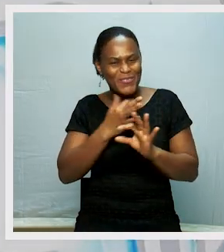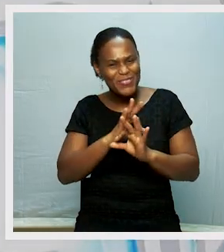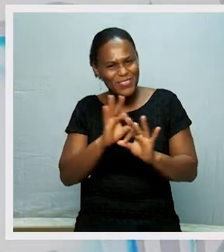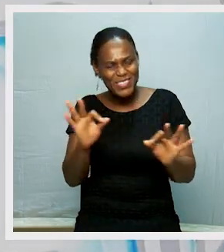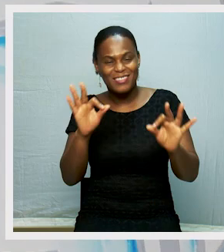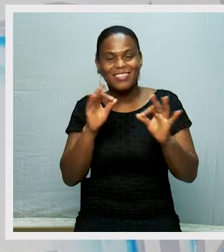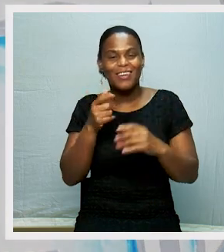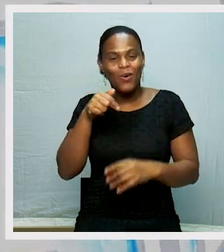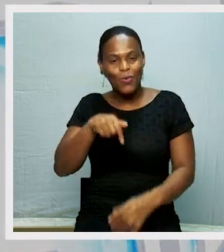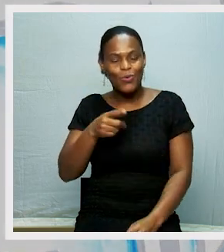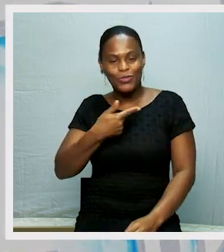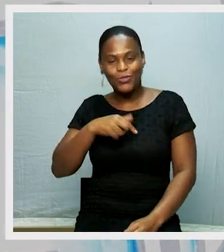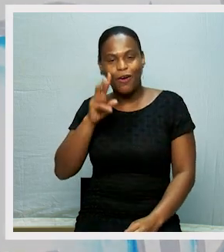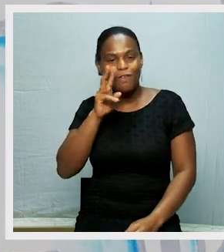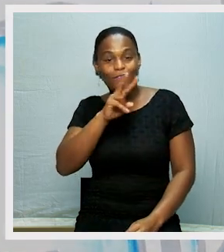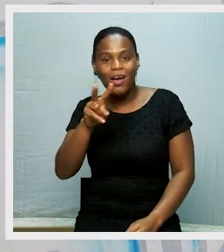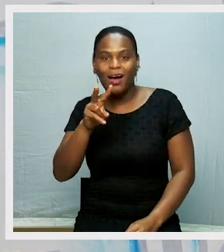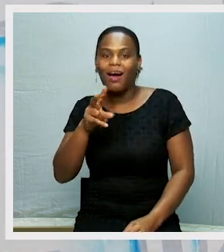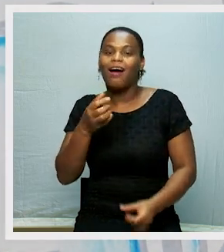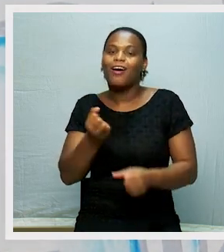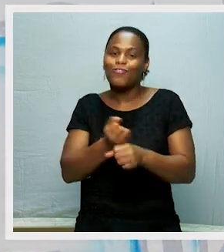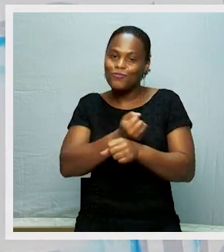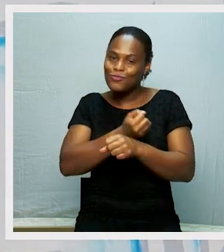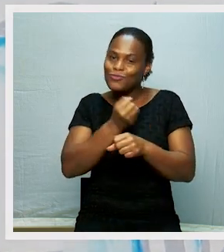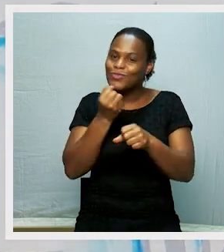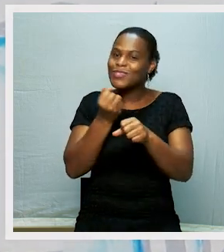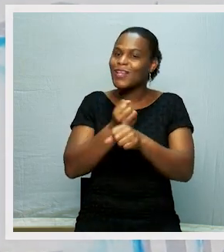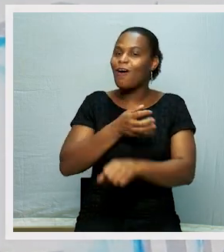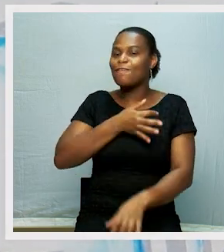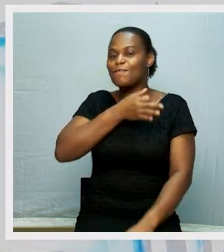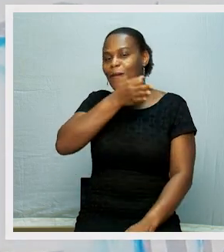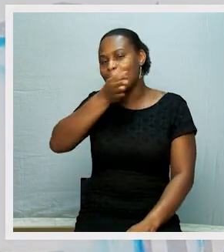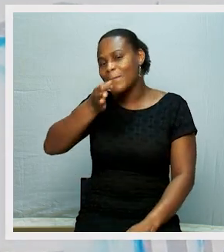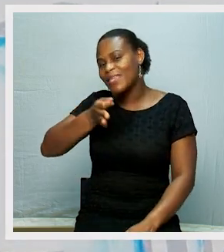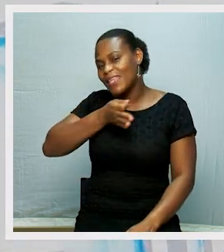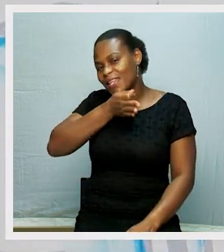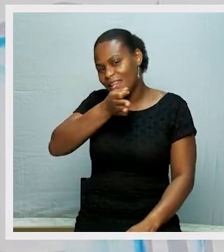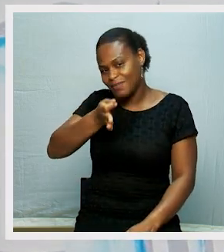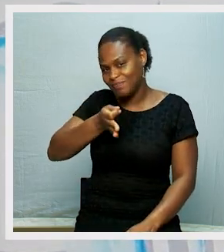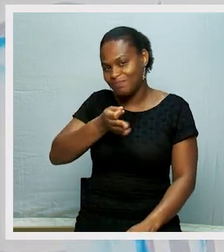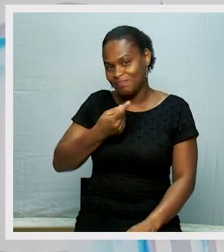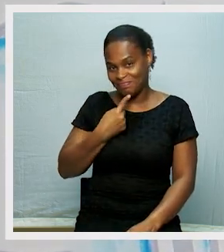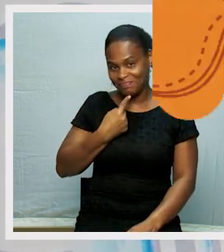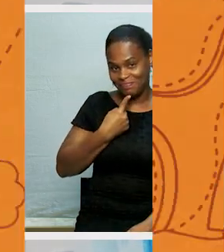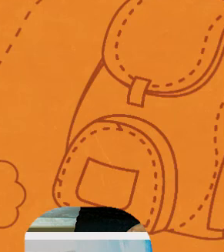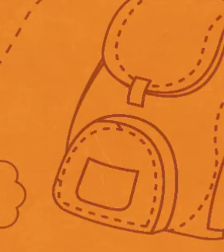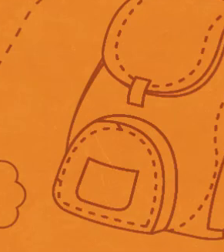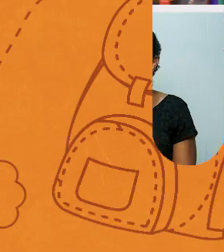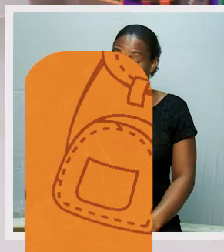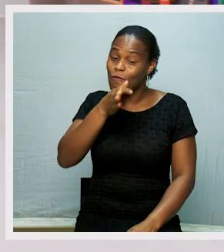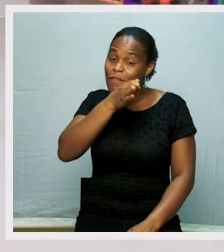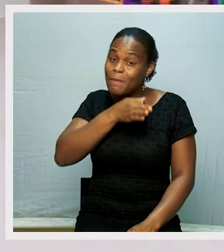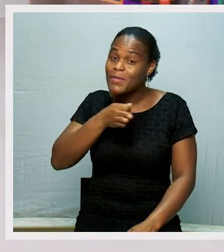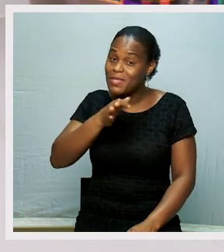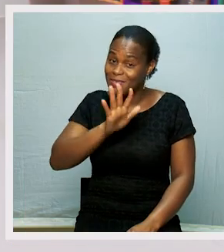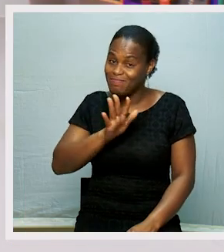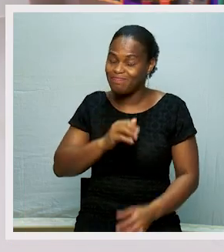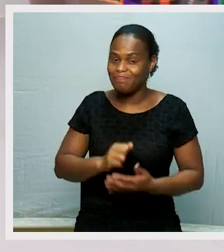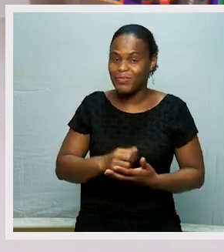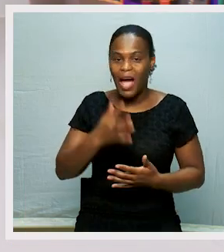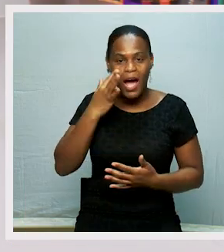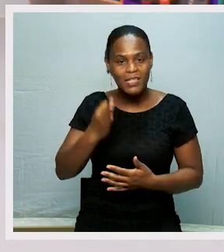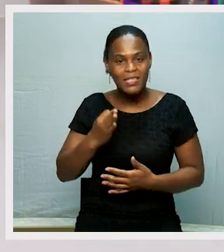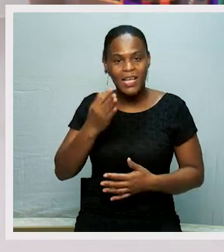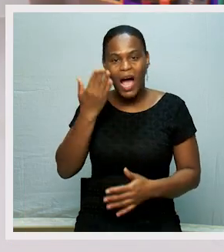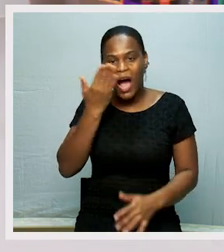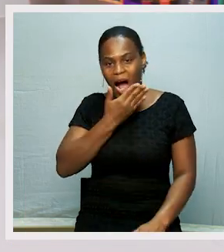Exato, hoje nós vimos as funções da família. E assim